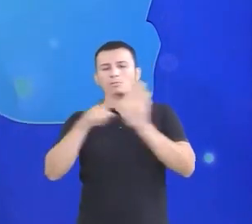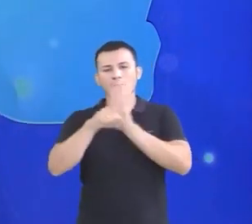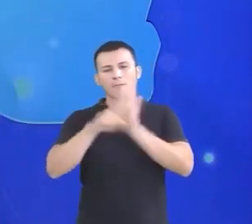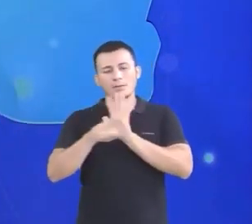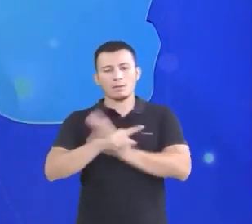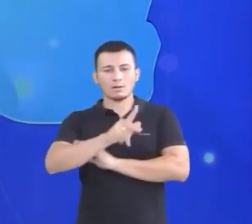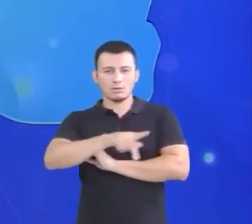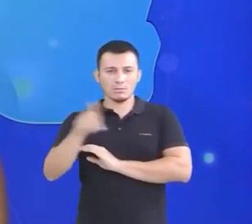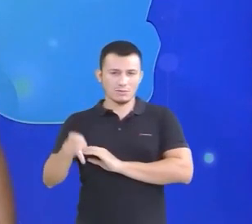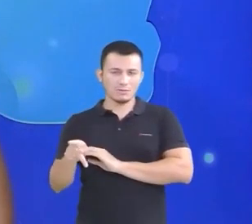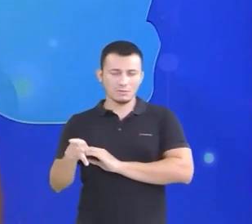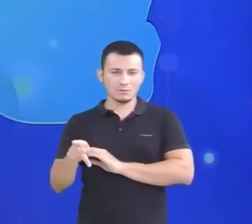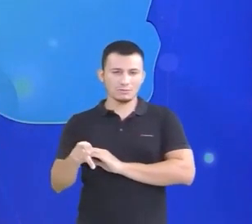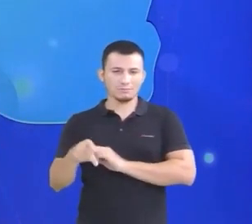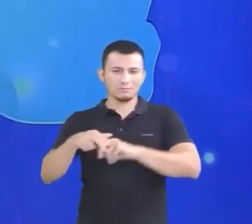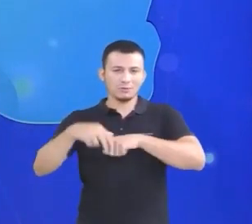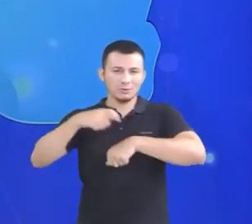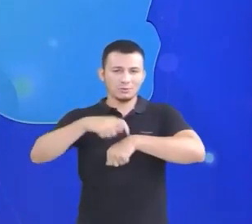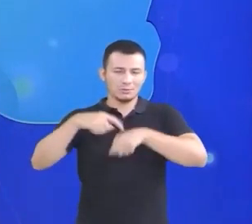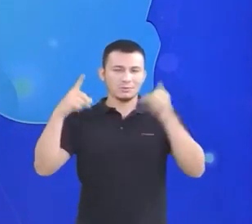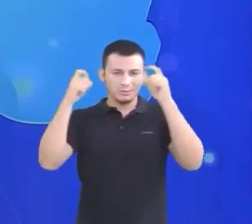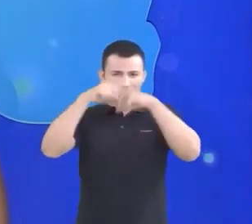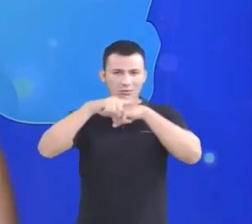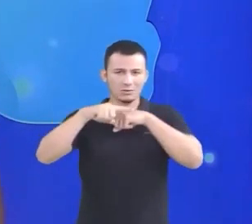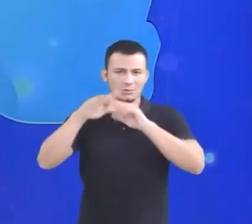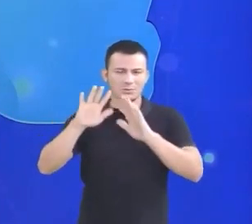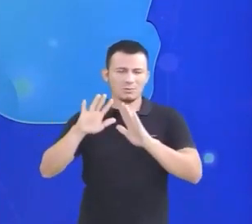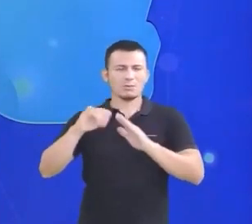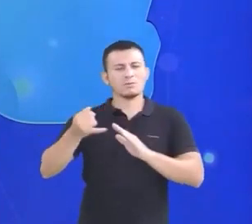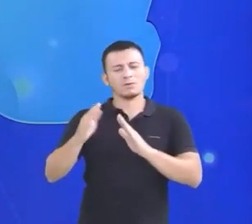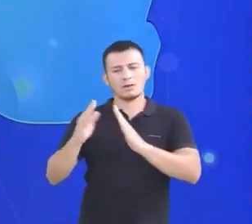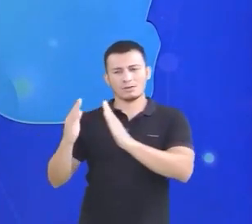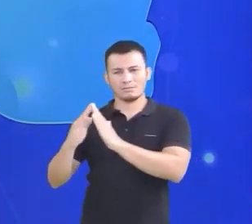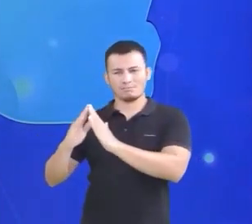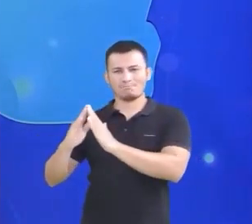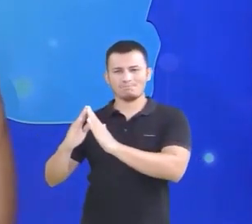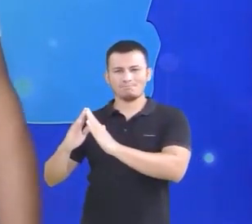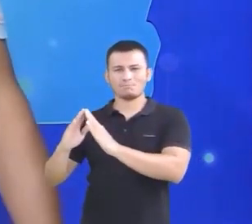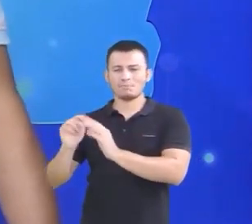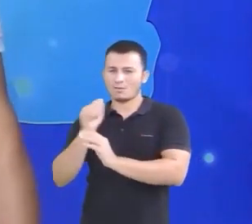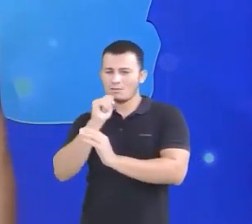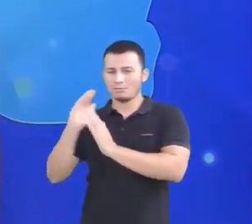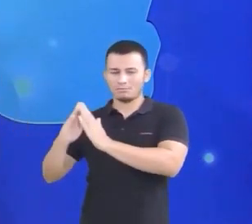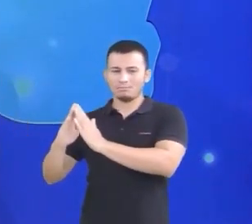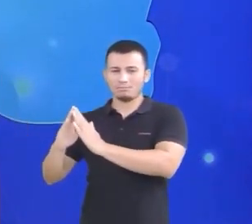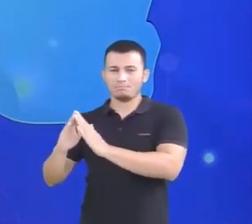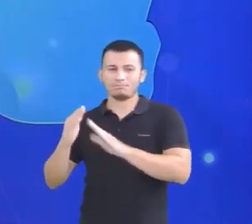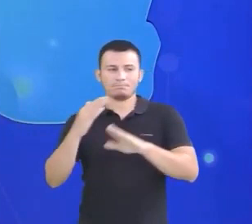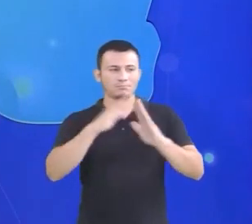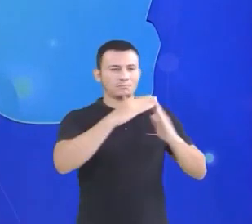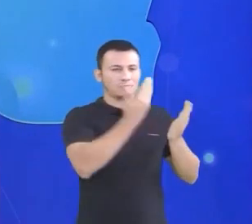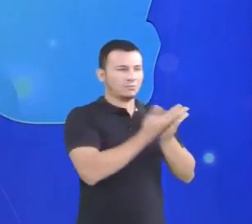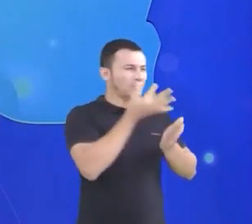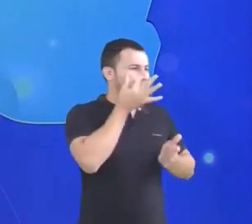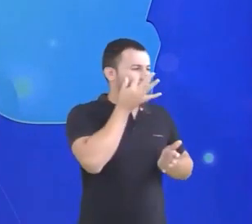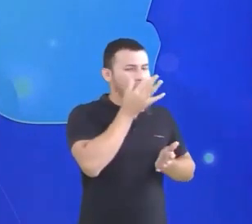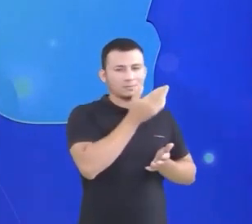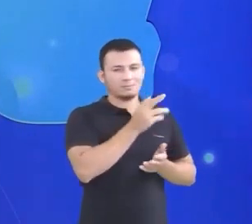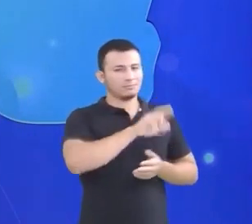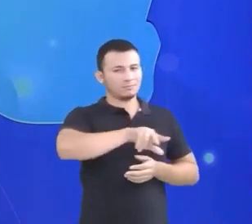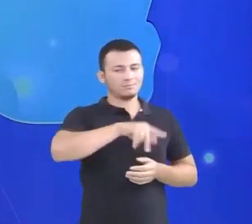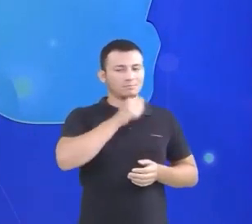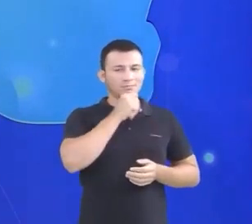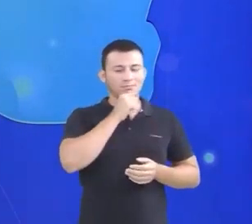está vivendo, o ideal é que a gente não saia de casa. Então, por enquanto, as aulas não estão ainda sendo na escola, mas nós temos